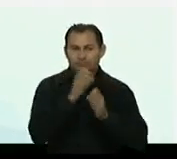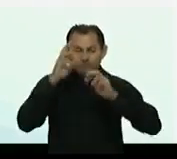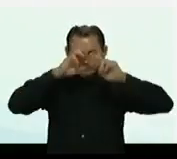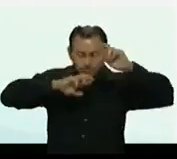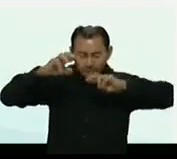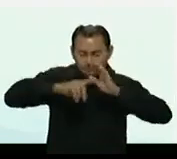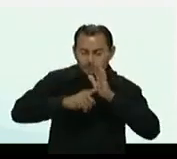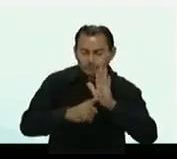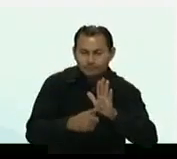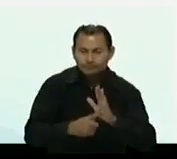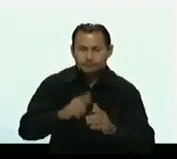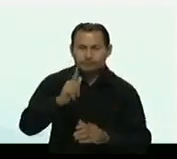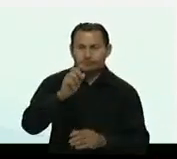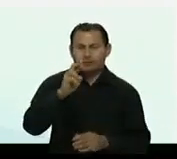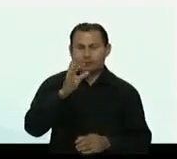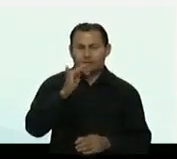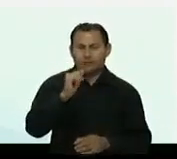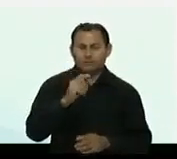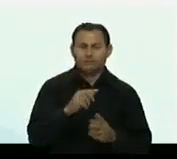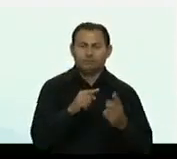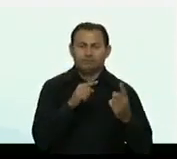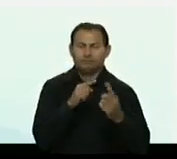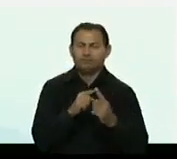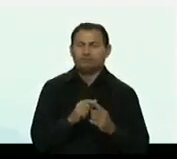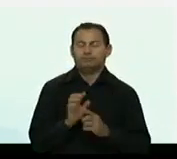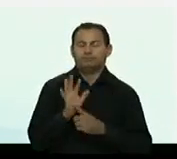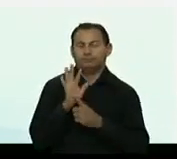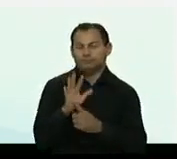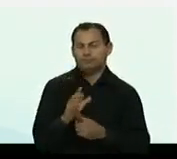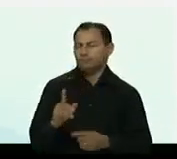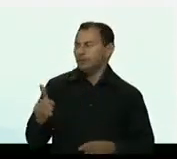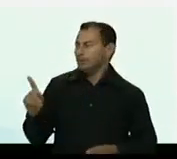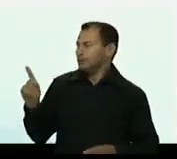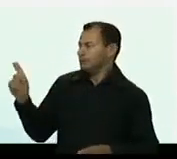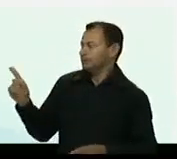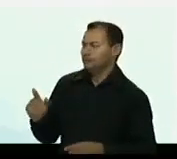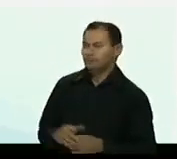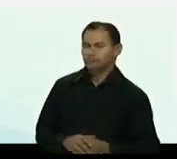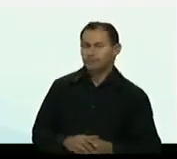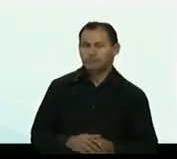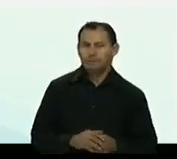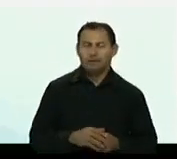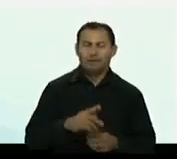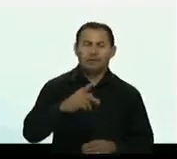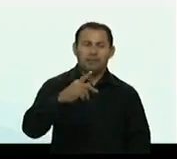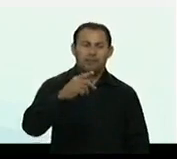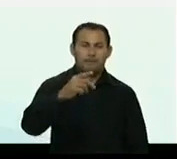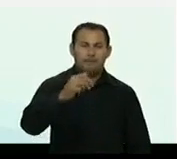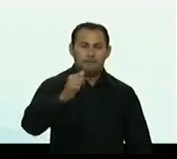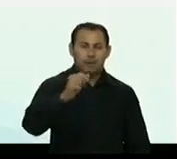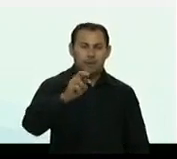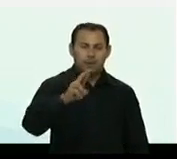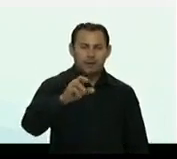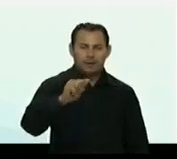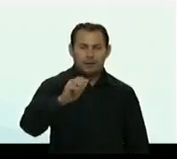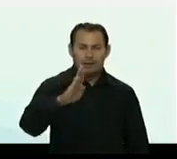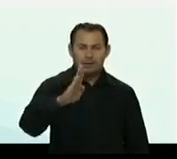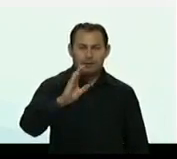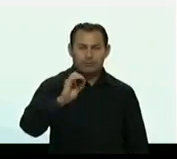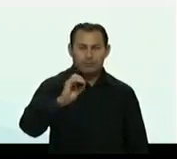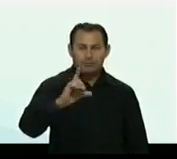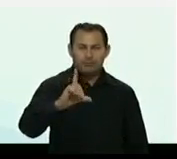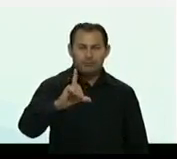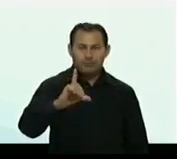a representação gráfica dessa função. A representação gráfica é uma parábola. Então, nós temos